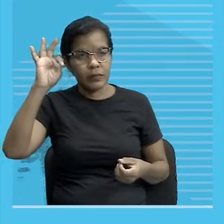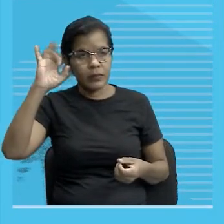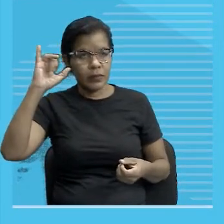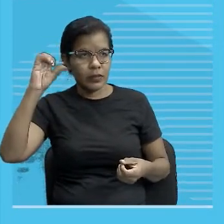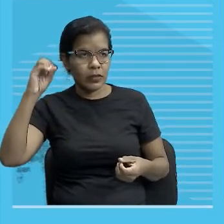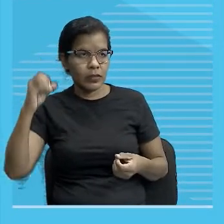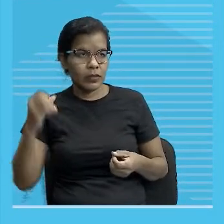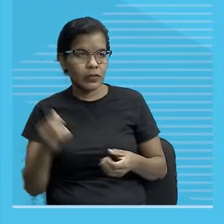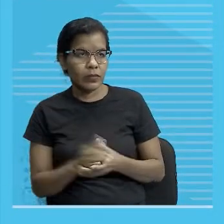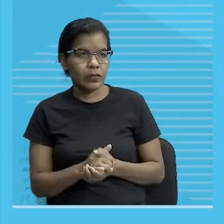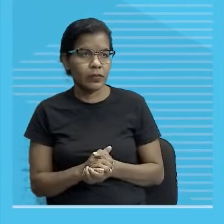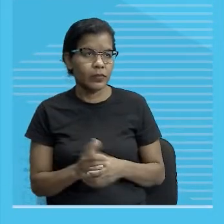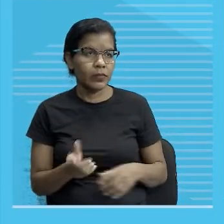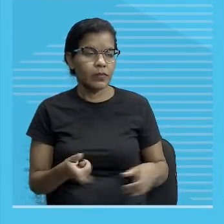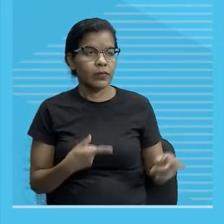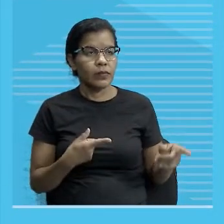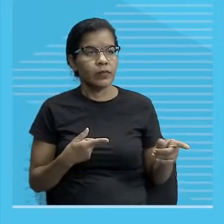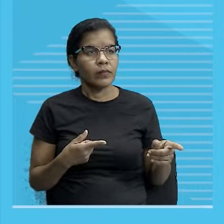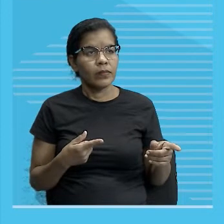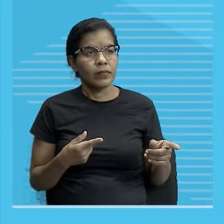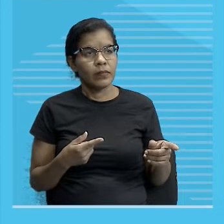enfim. Olha só.